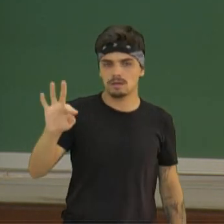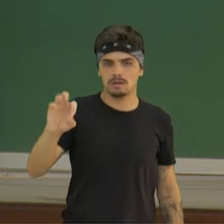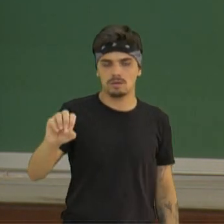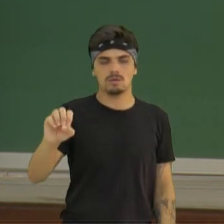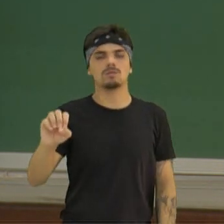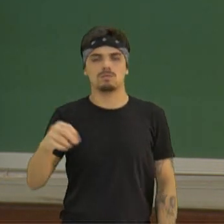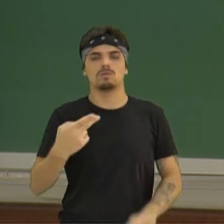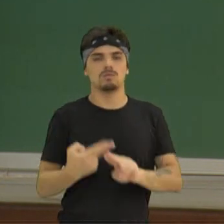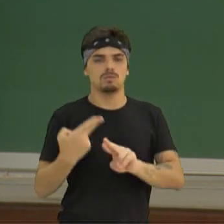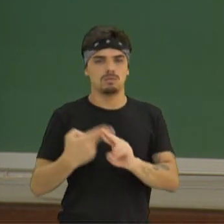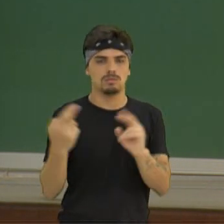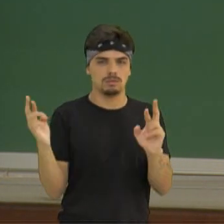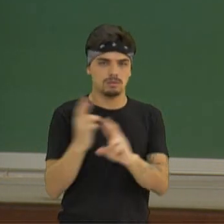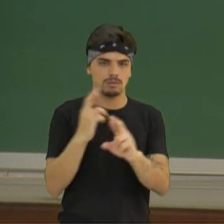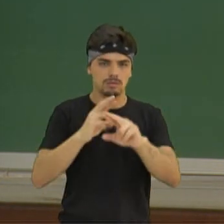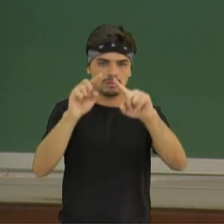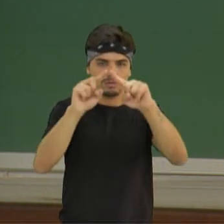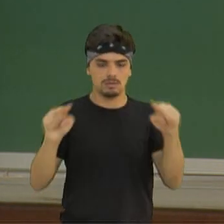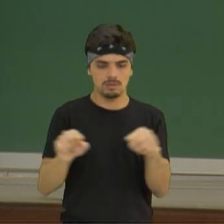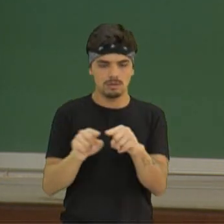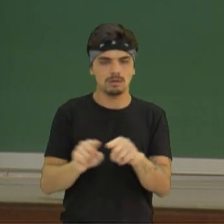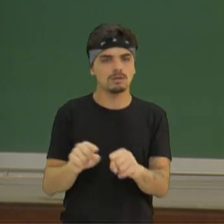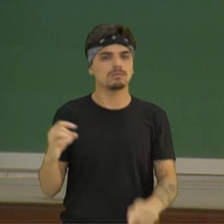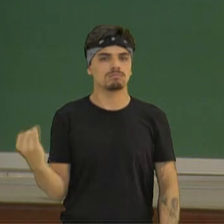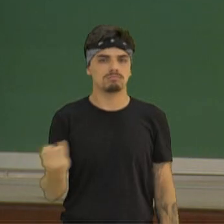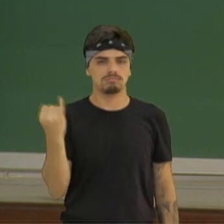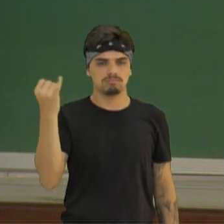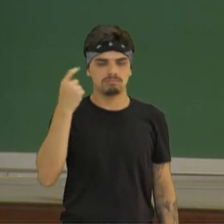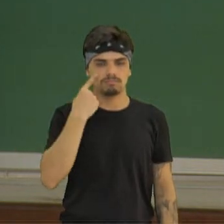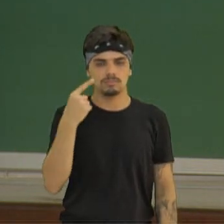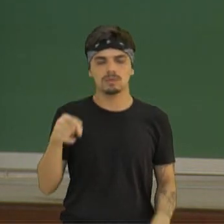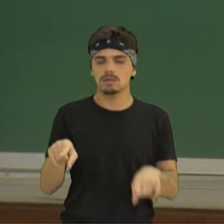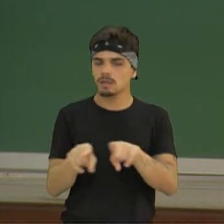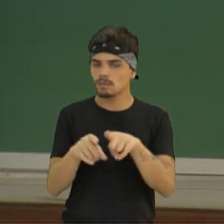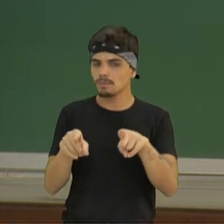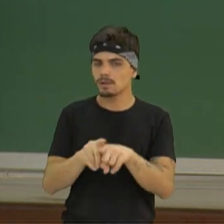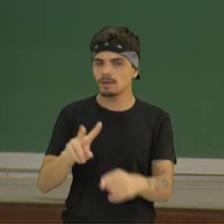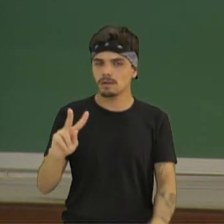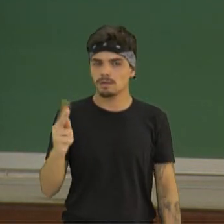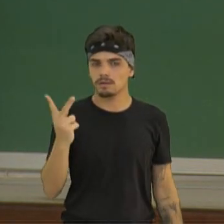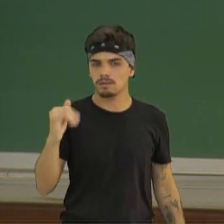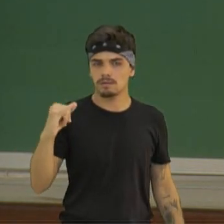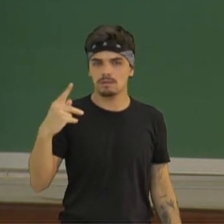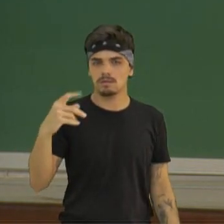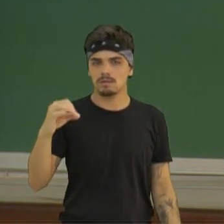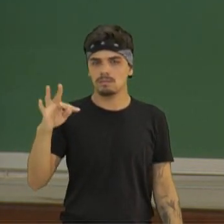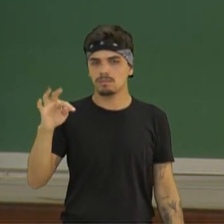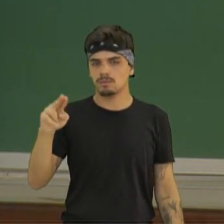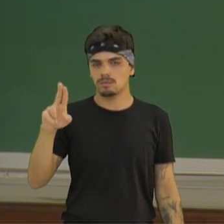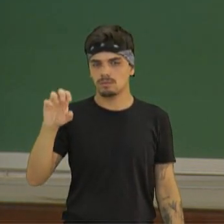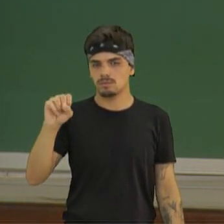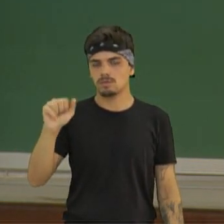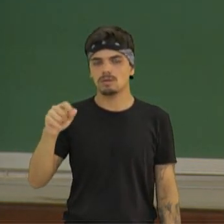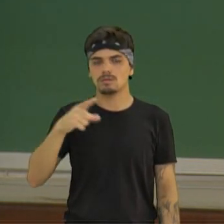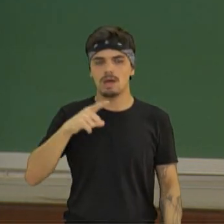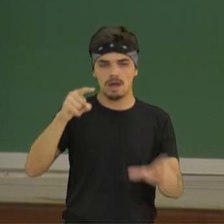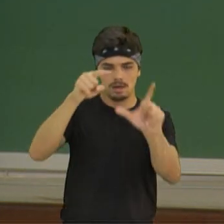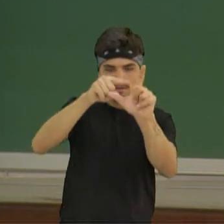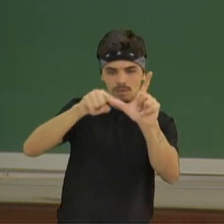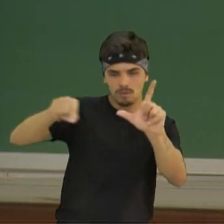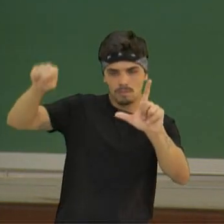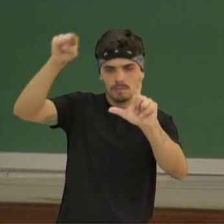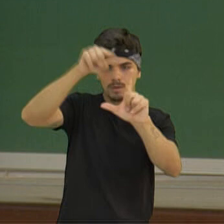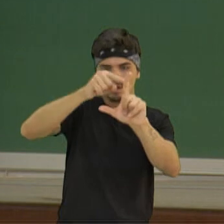aqui como a relação trigonométrica fundamental. E a hipotenusa é o raio da circunferência, que a gente